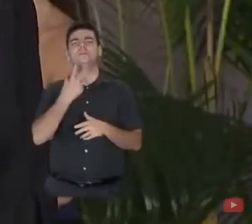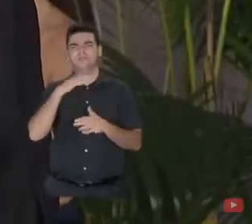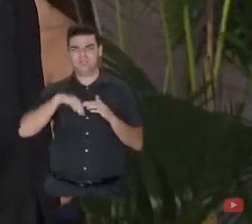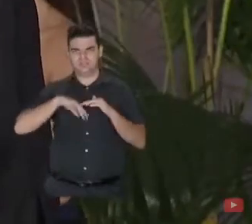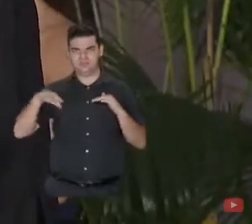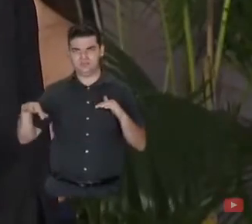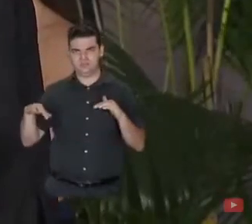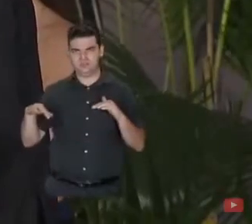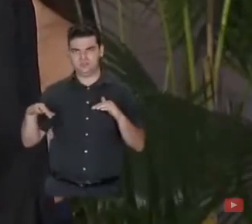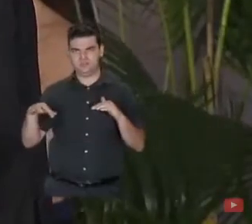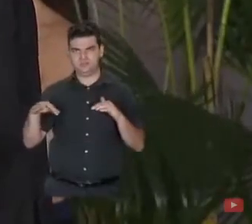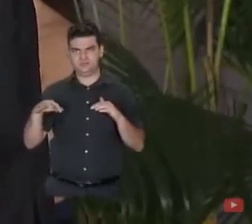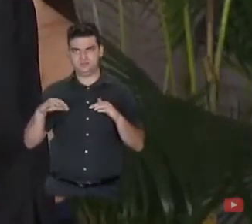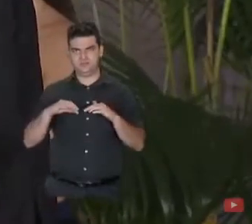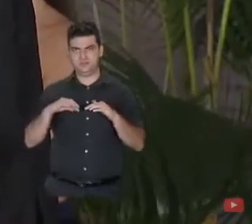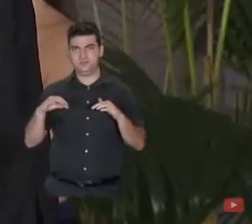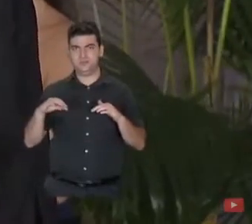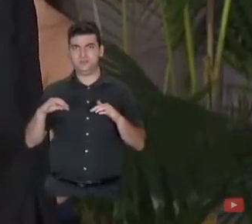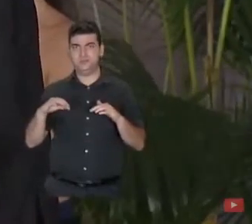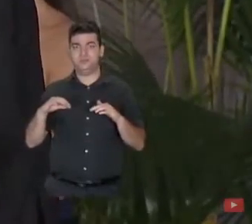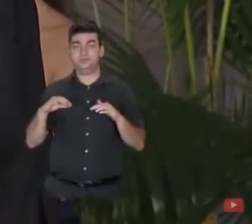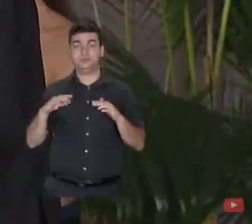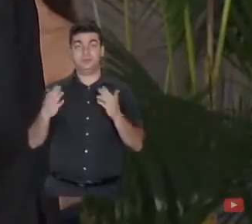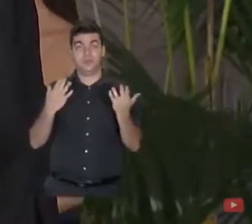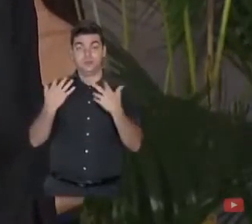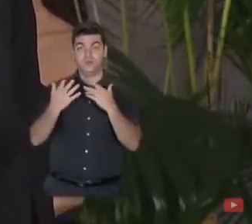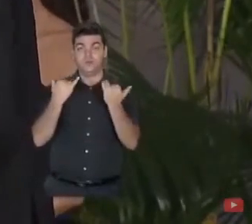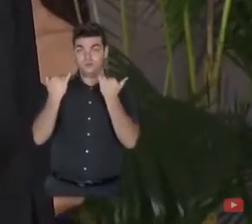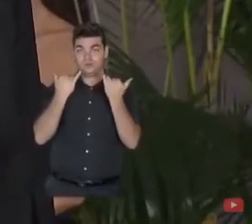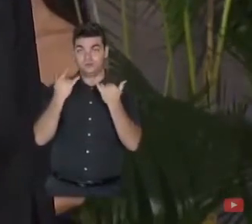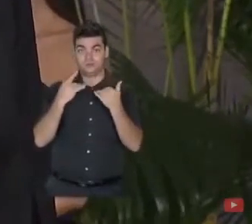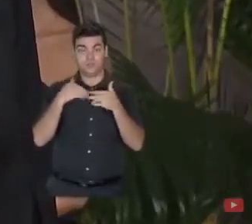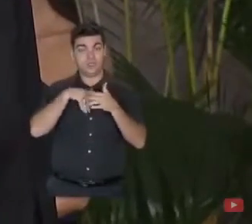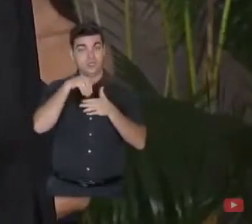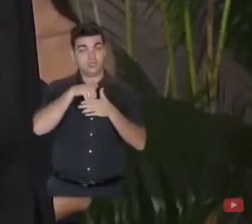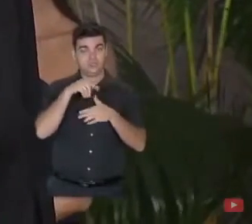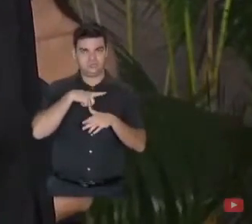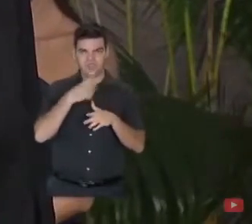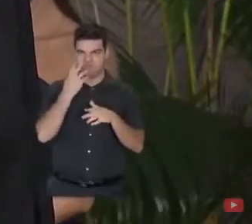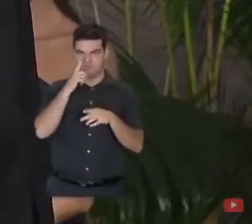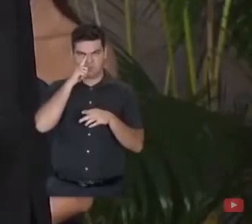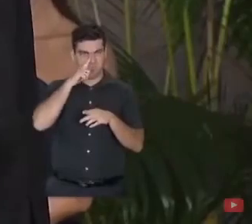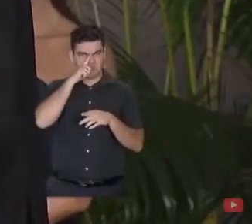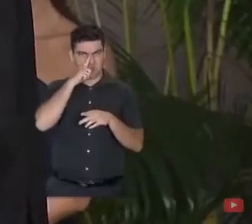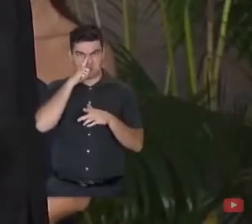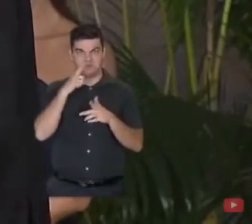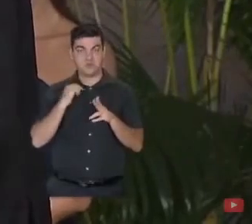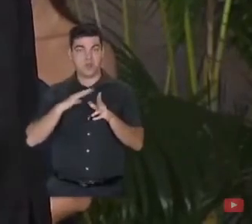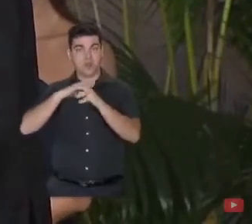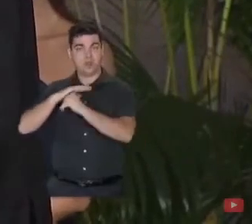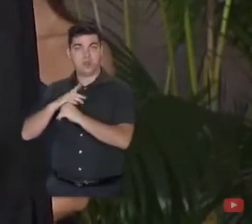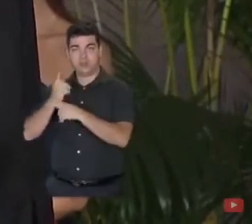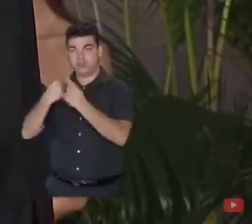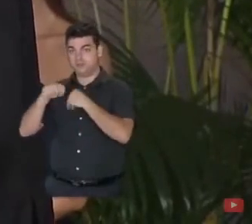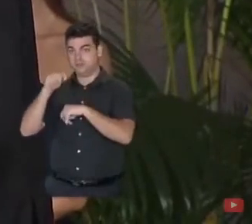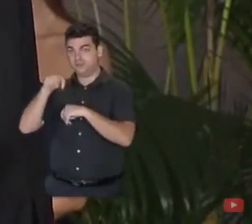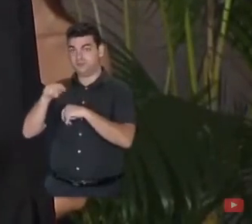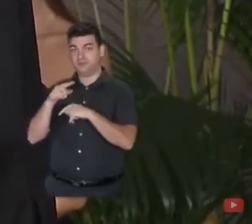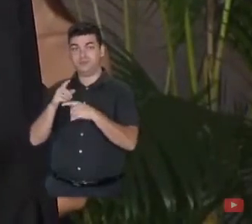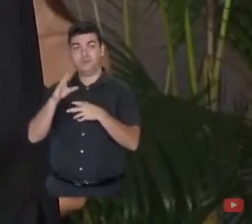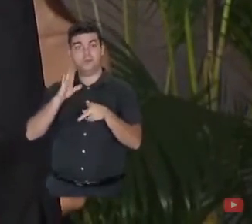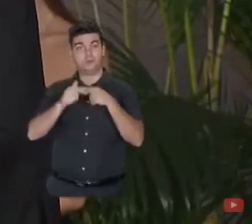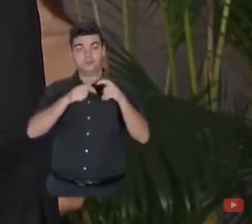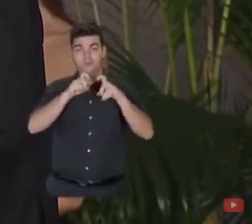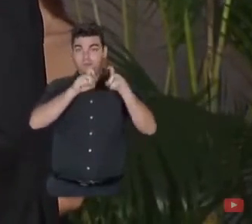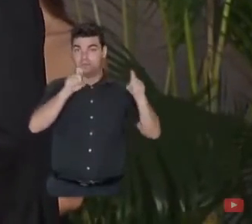partes separadas de onde são guardados os dados das eleições, e se há algum risco, ao roubar os dados dos servidores,